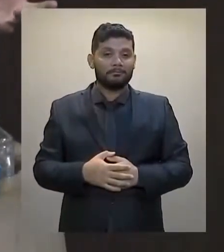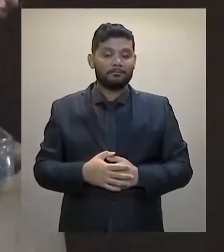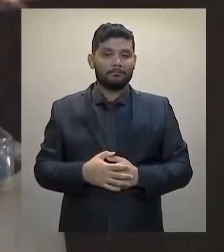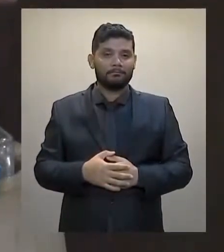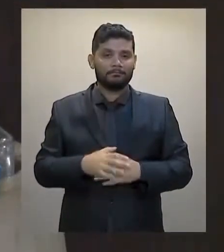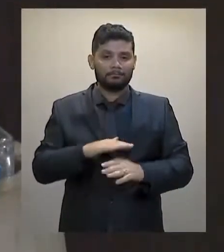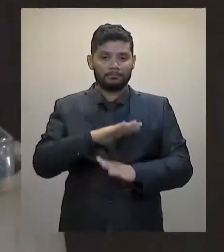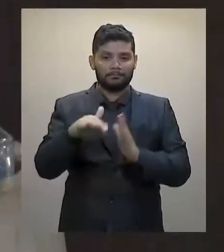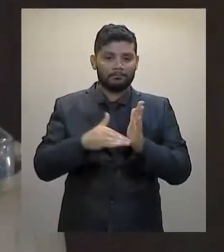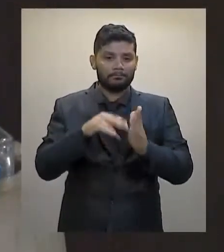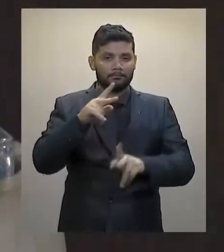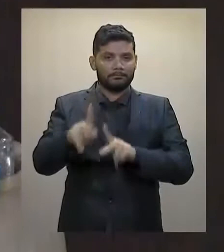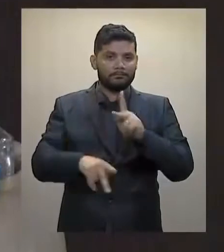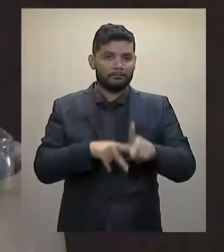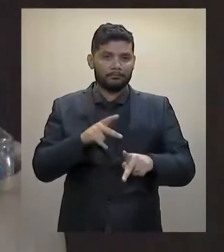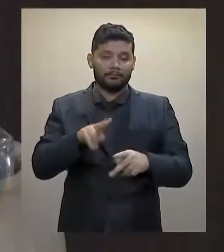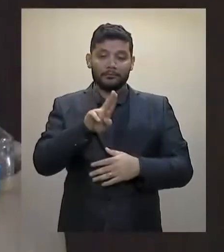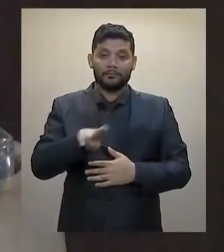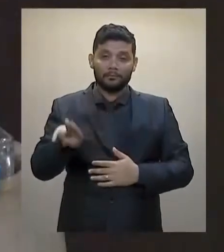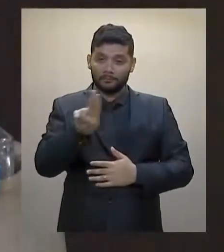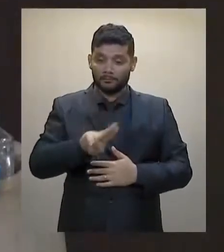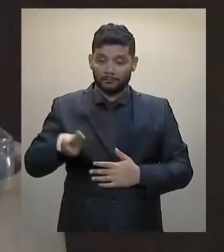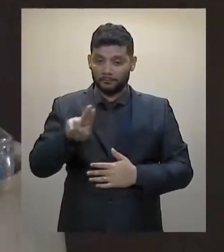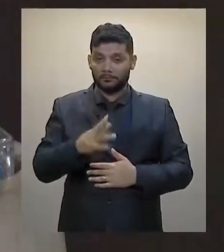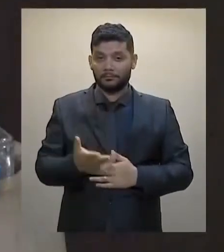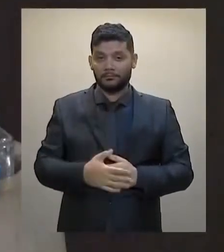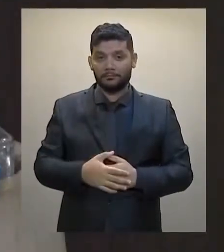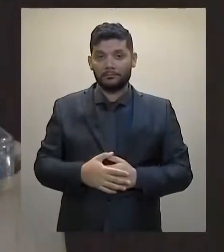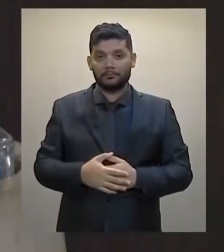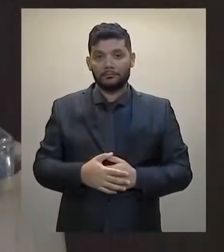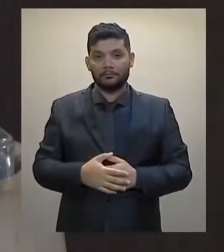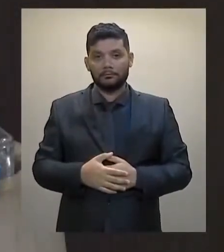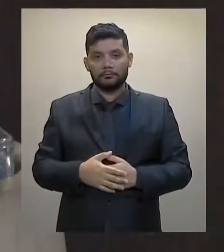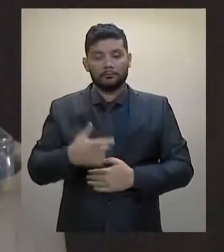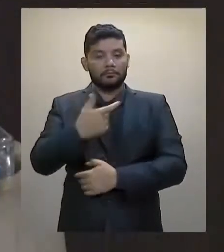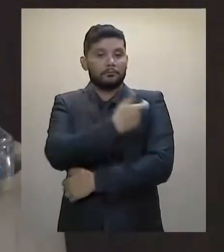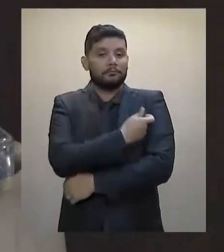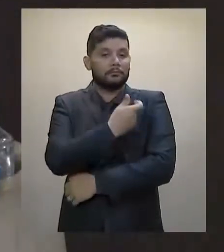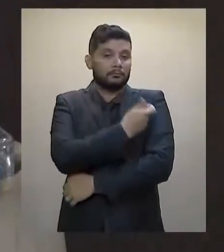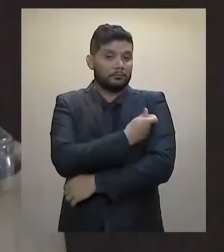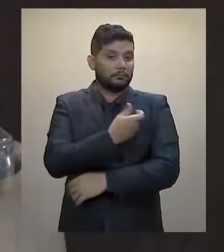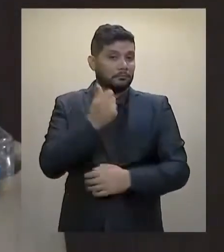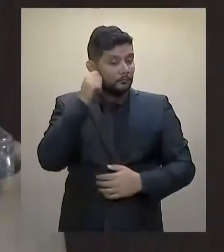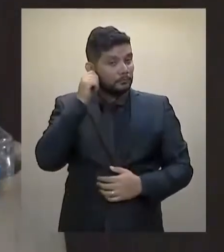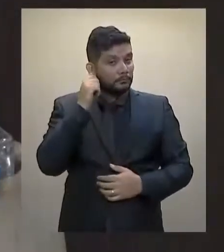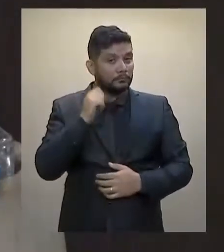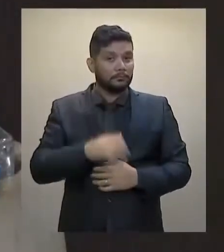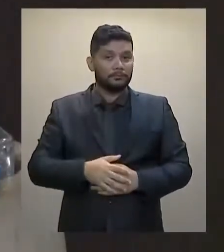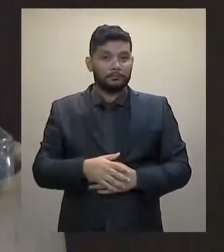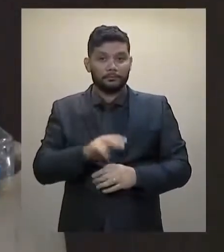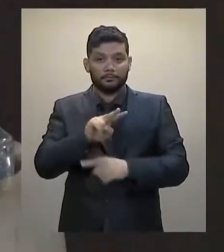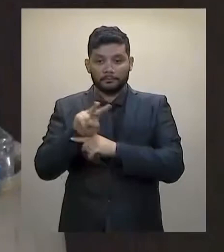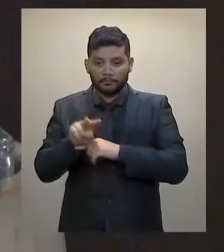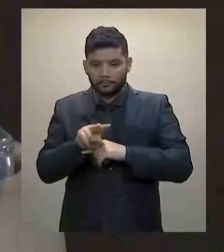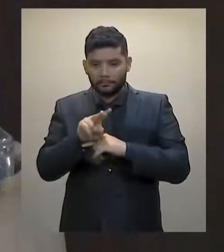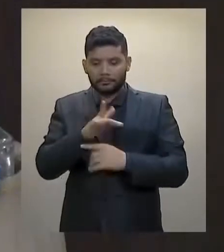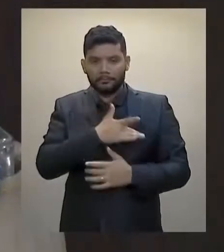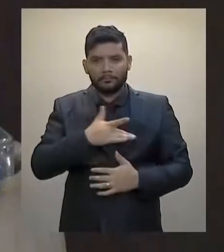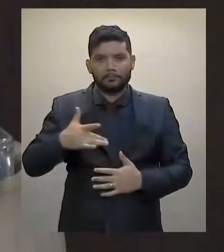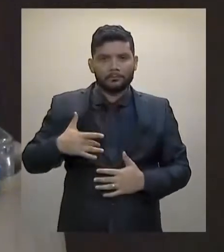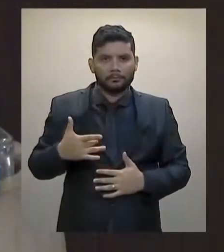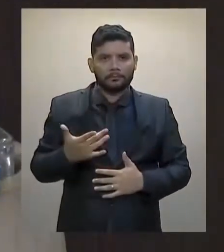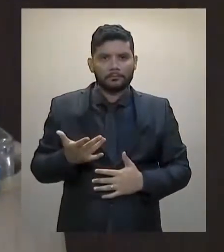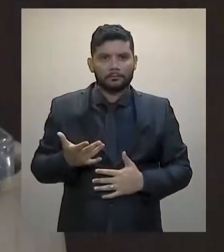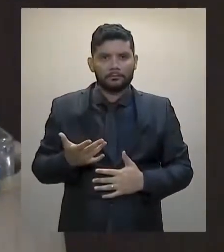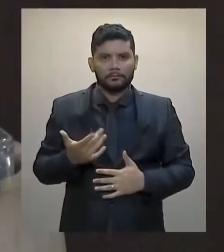população ela é usuária do SUS. A imunização, por exemplo, a vigilância sanitária. Se você vai comprar